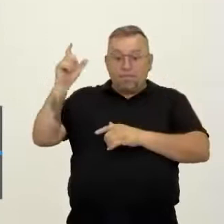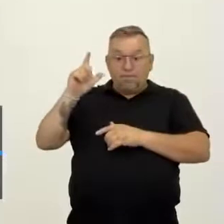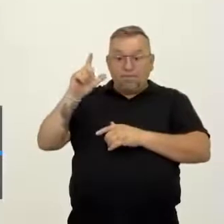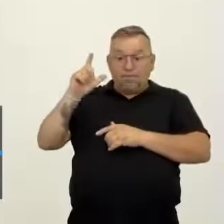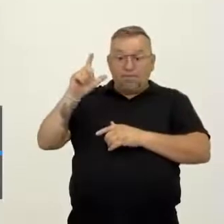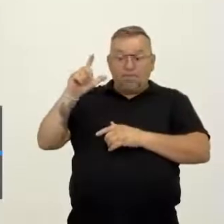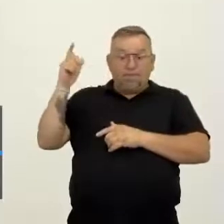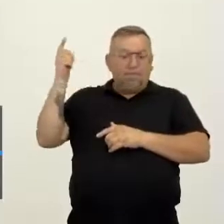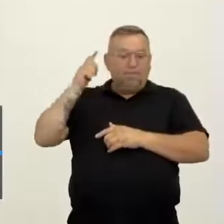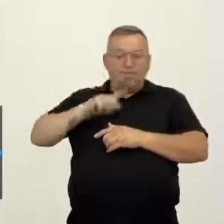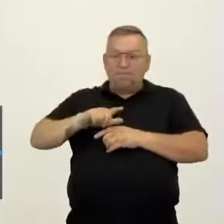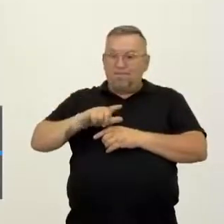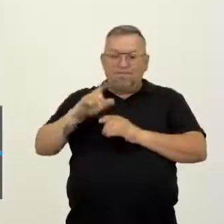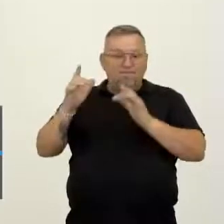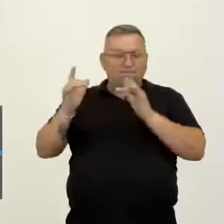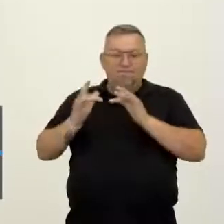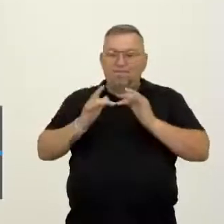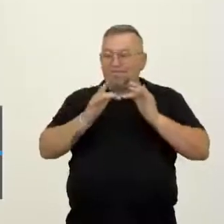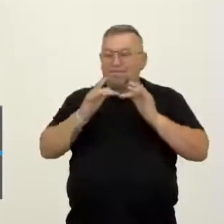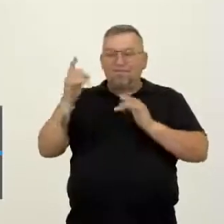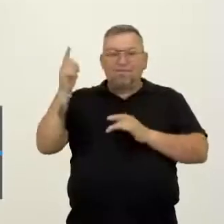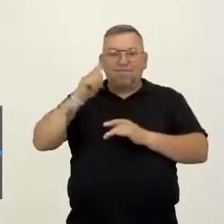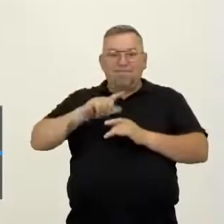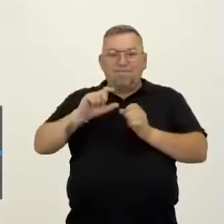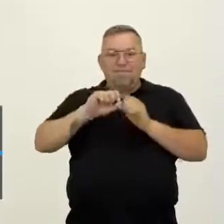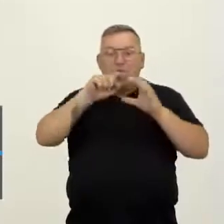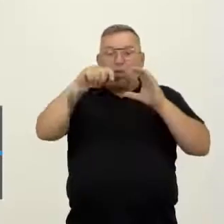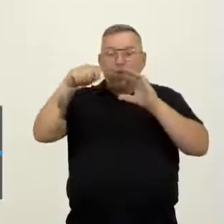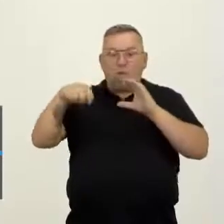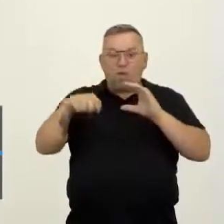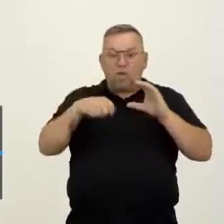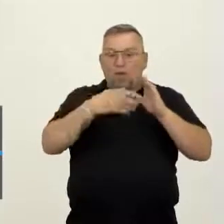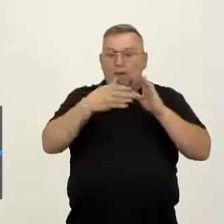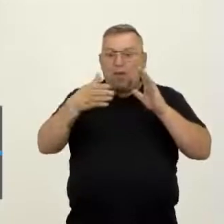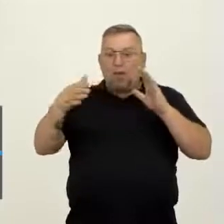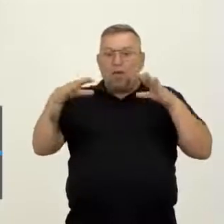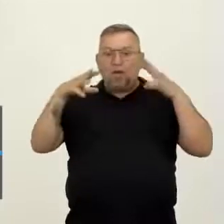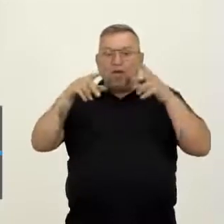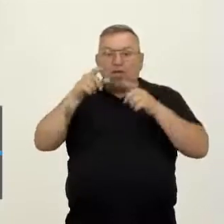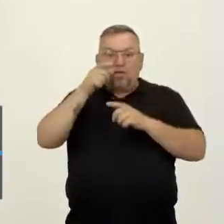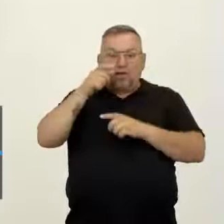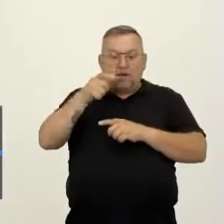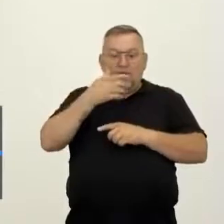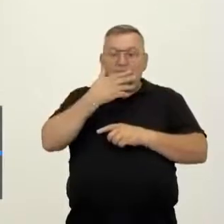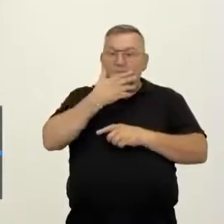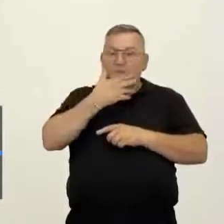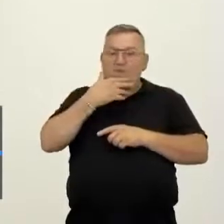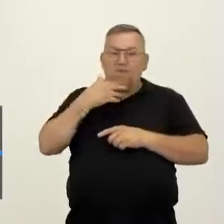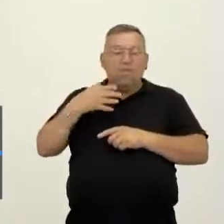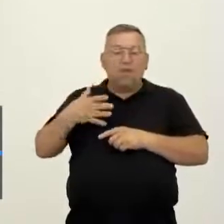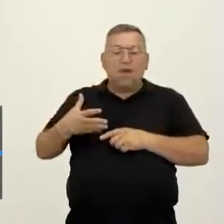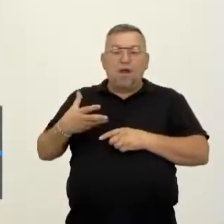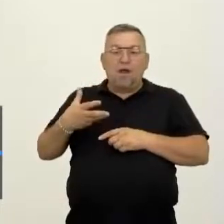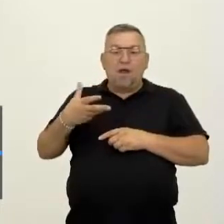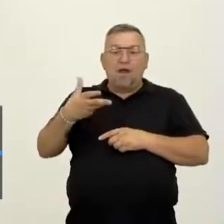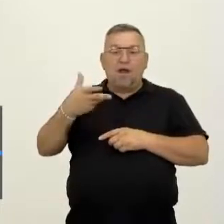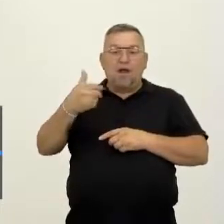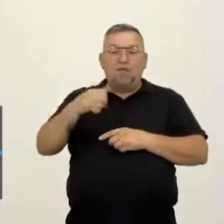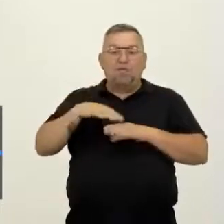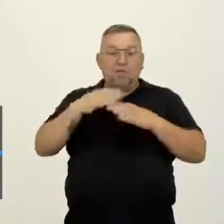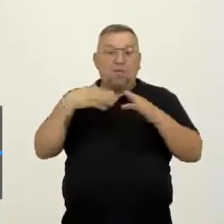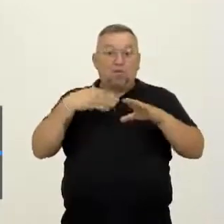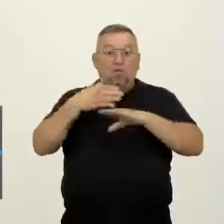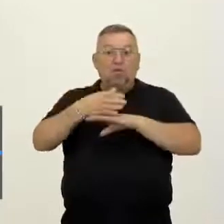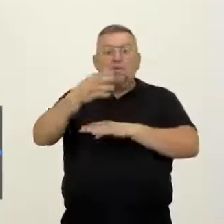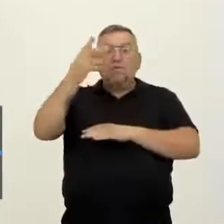Soleil, a gente não conseguiu contato, não conseguiu passar um vídeo hoje, mas, gente, tudo que você assiste deles é incrível. De vez em quando, eles vêm para